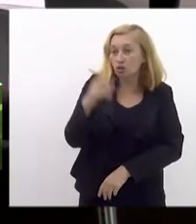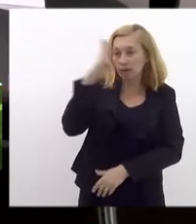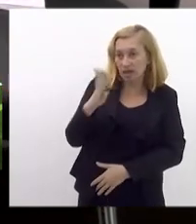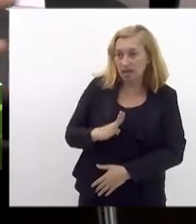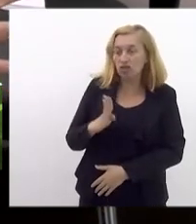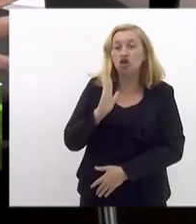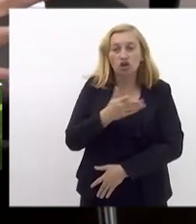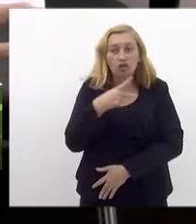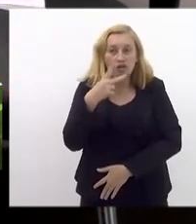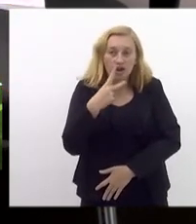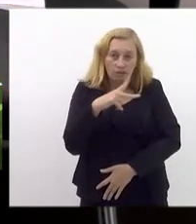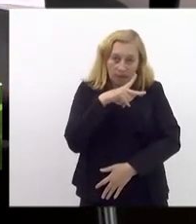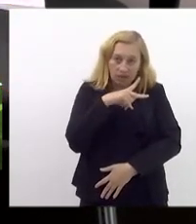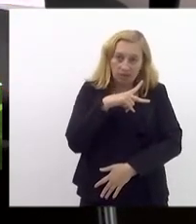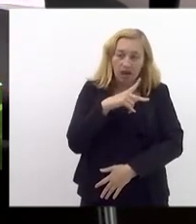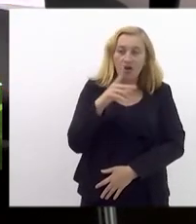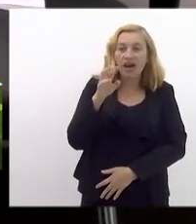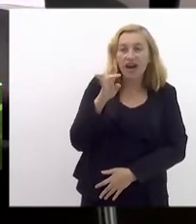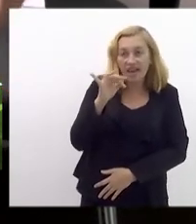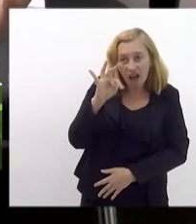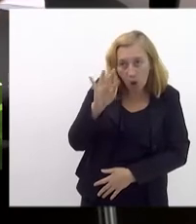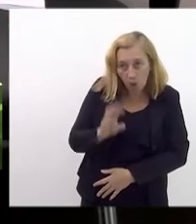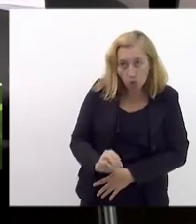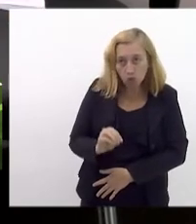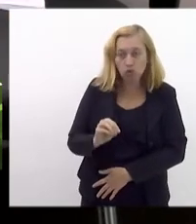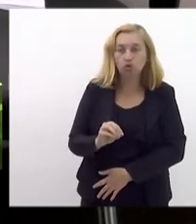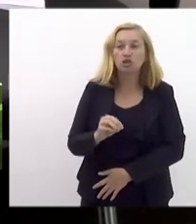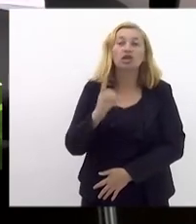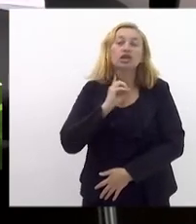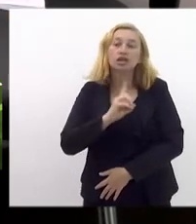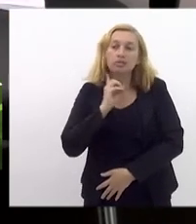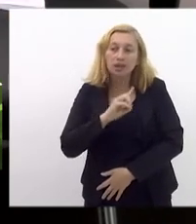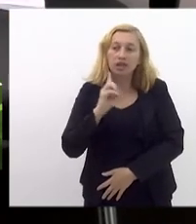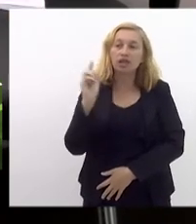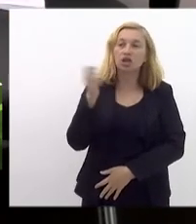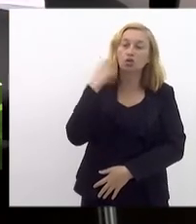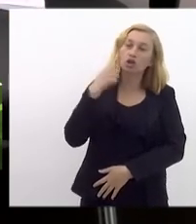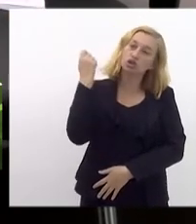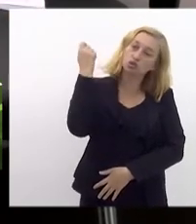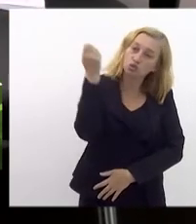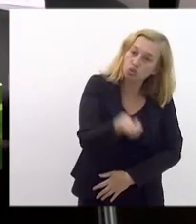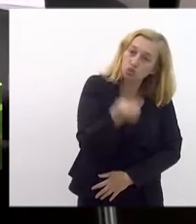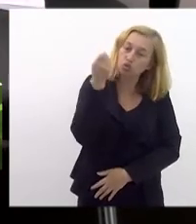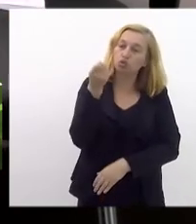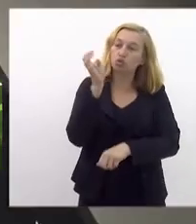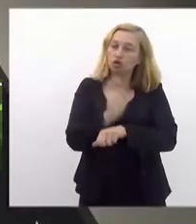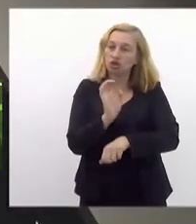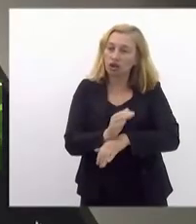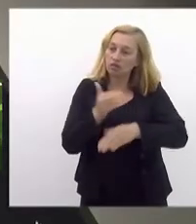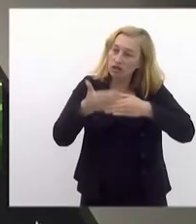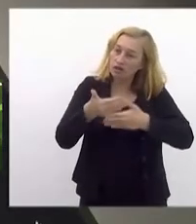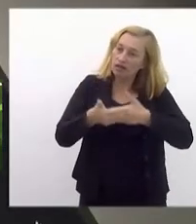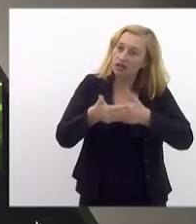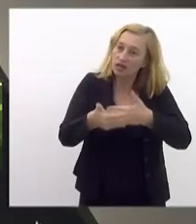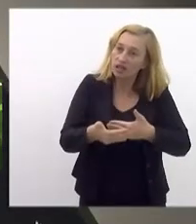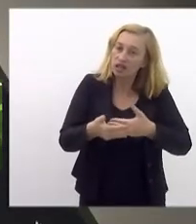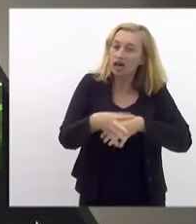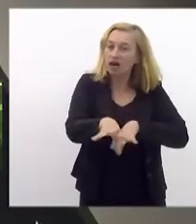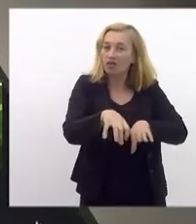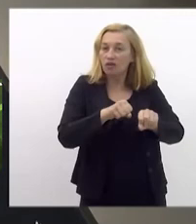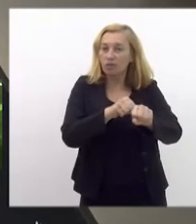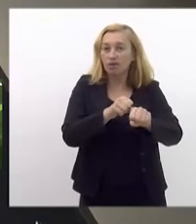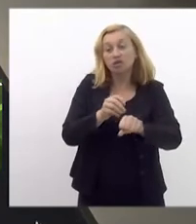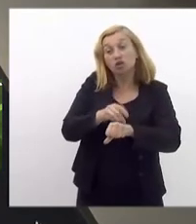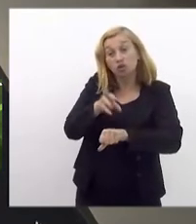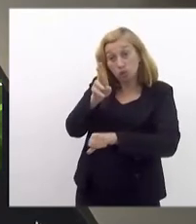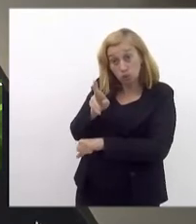já foi dito, particularmente pelo Reinaldo, que Minas e Rio Grande do Sul vêm avançando em relação à formação de